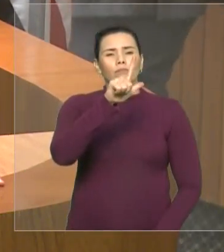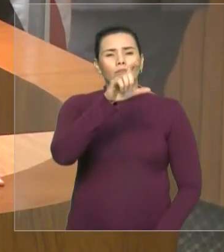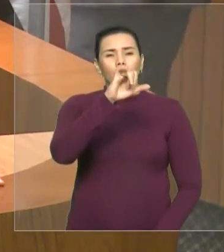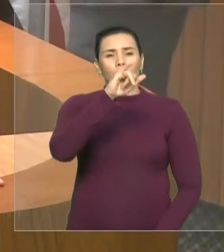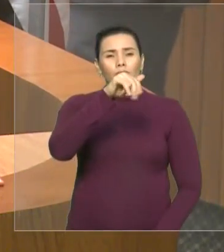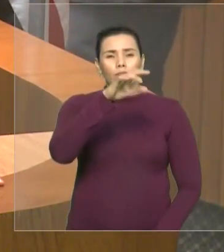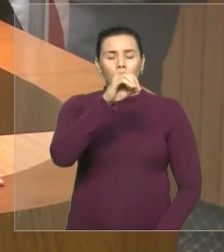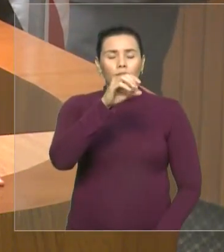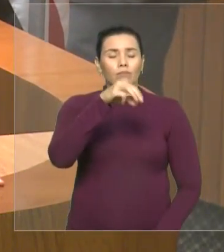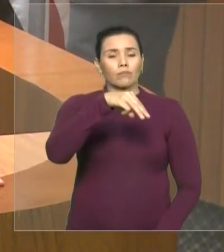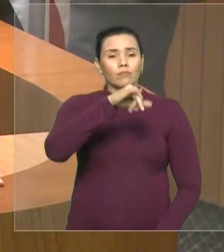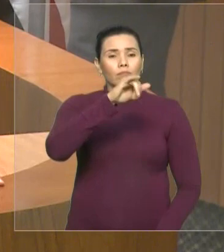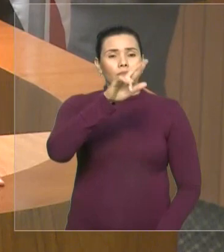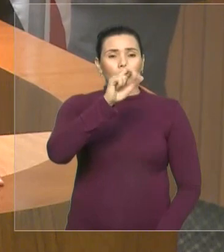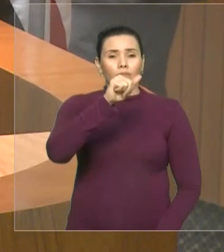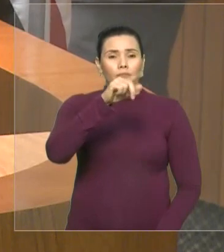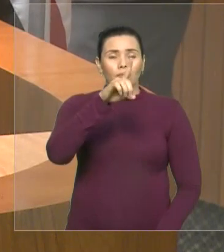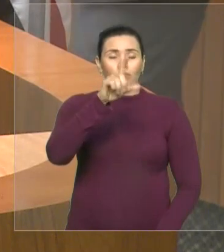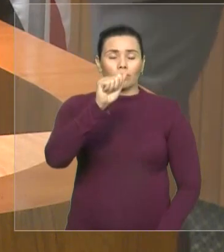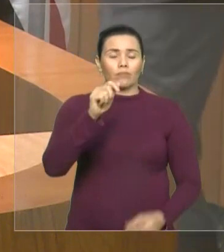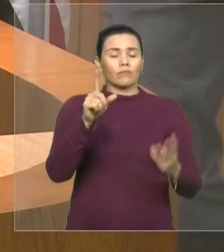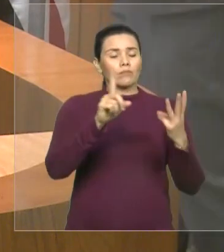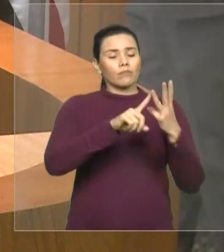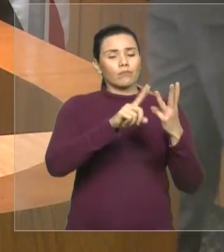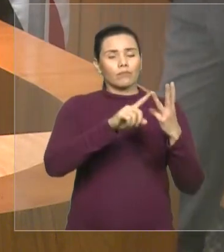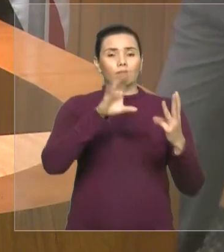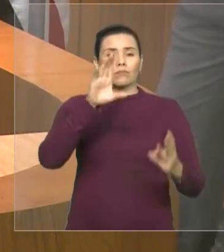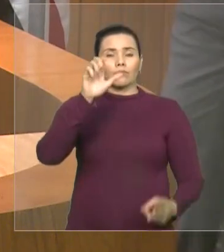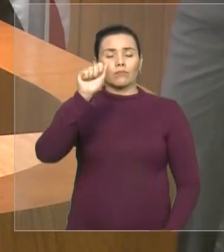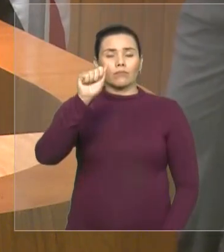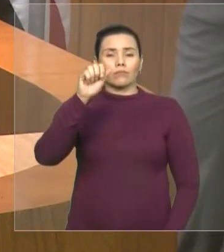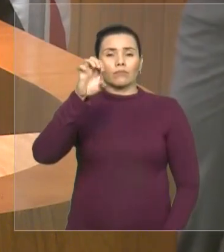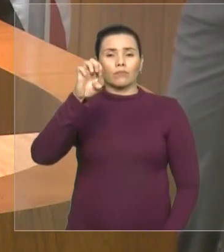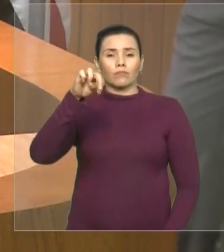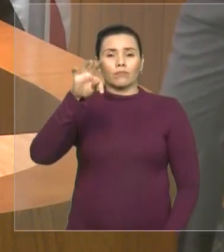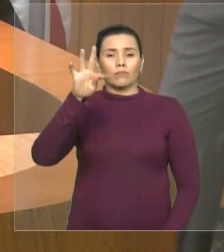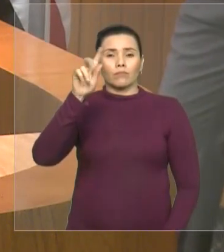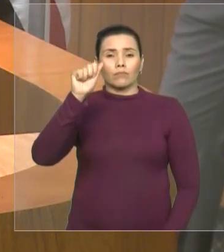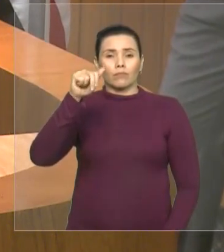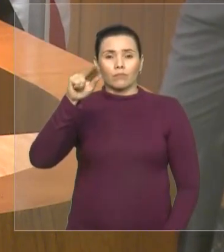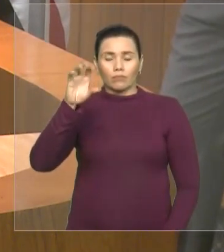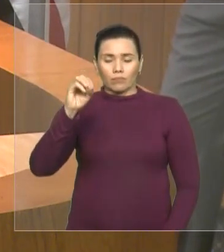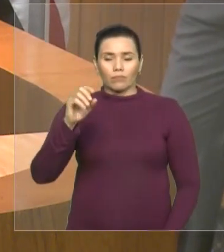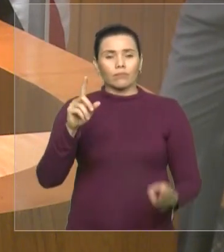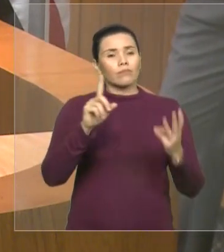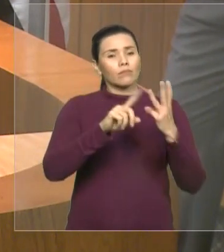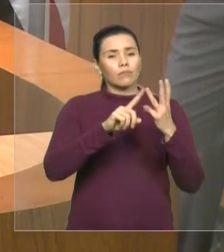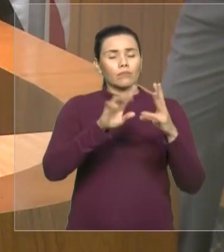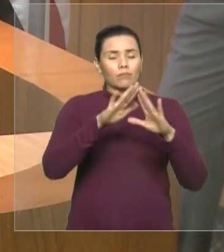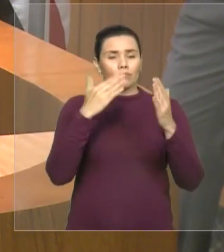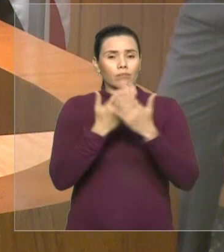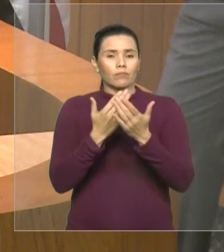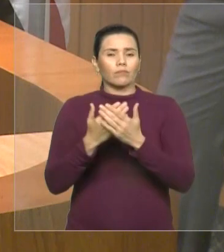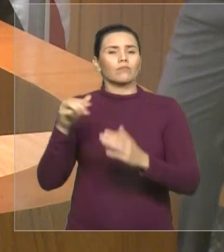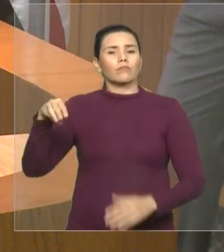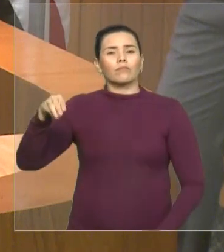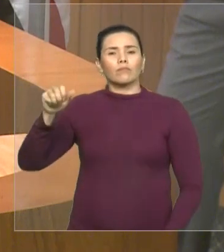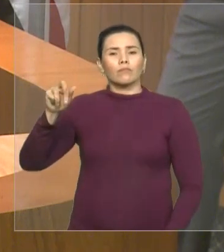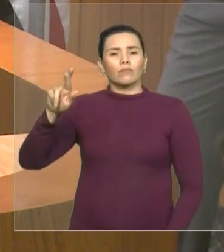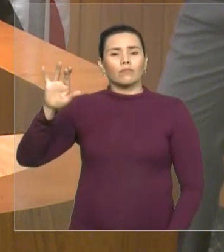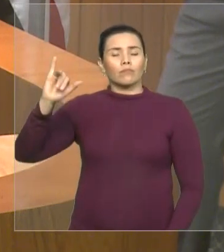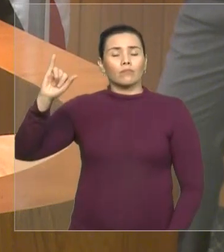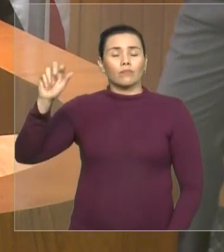Roque, e o aluno Caetano Silva de Souza, da Escola Unidade Integrada Maria Leni Araújo